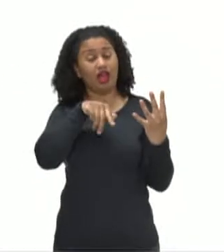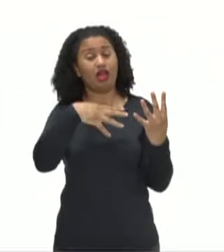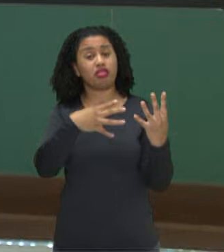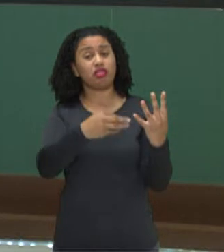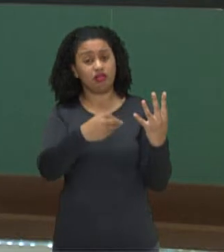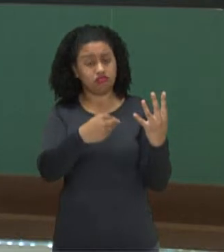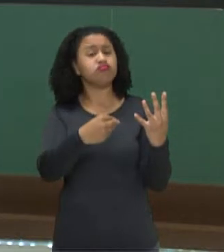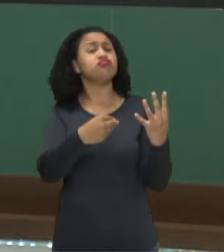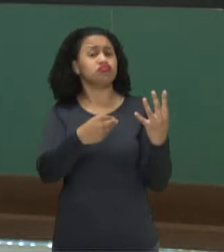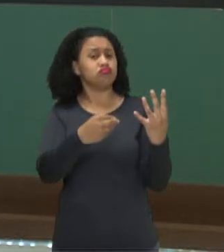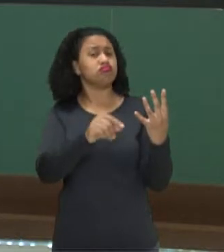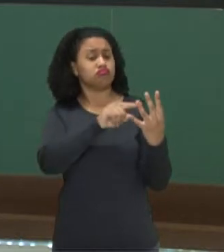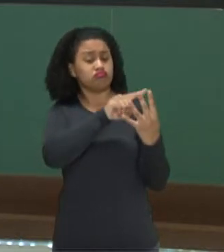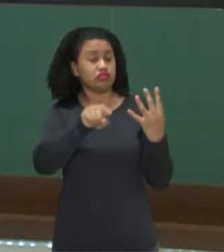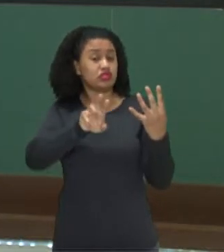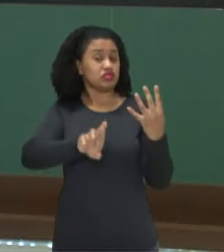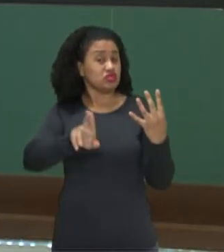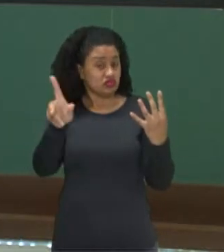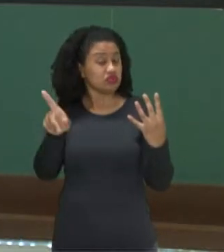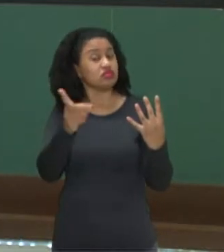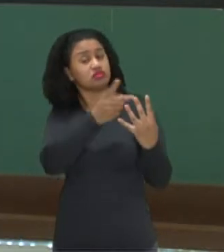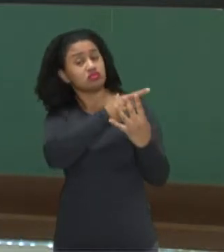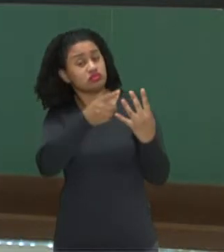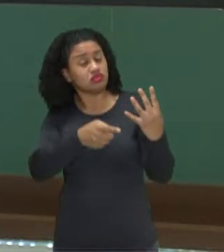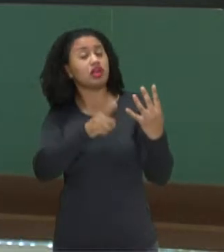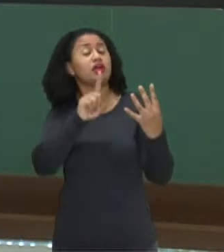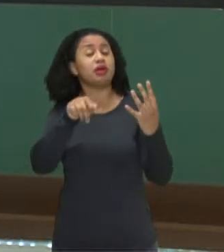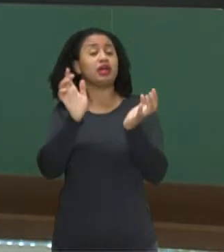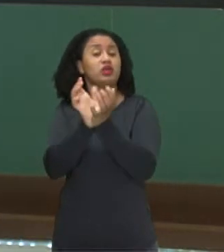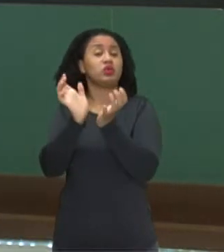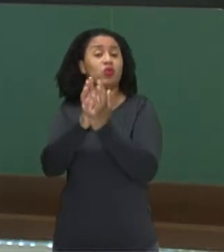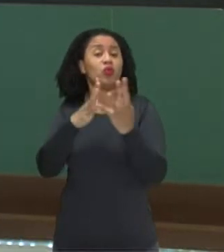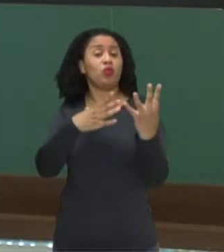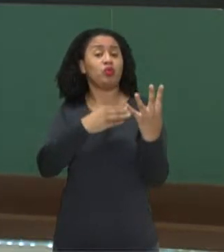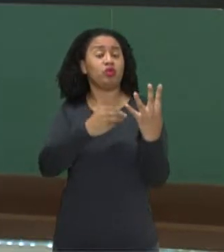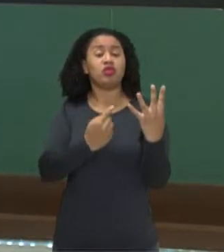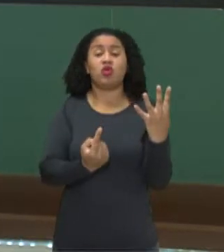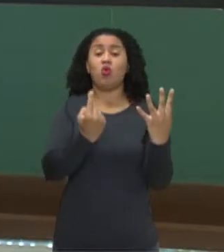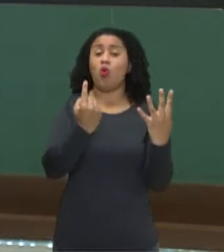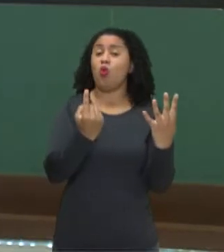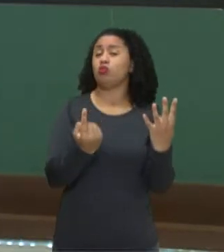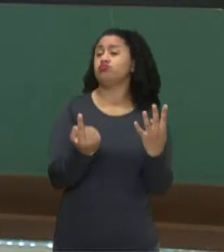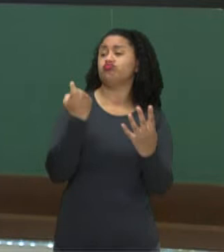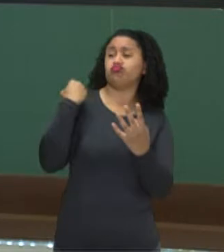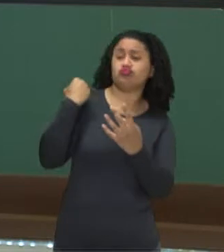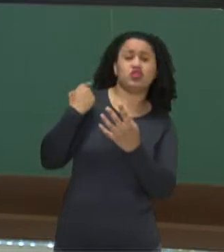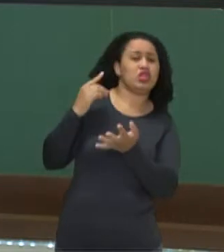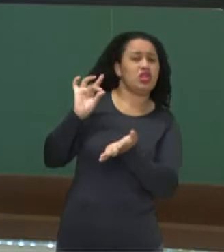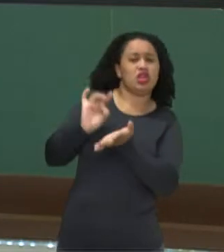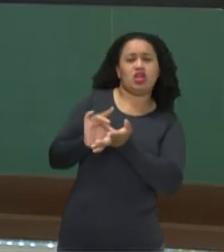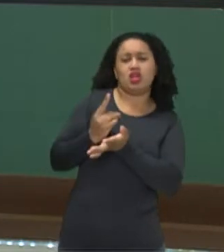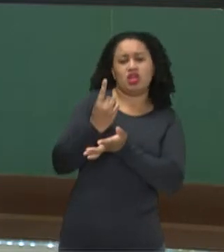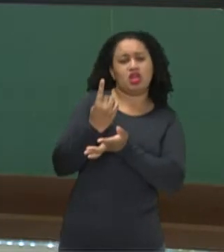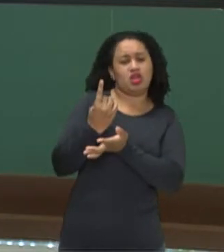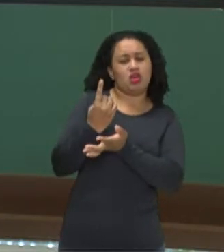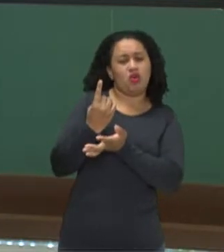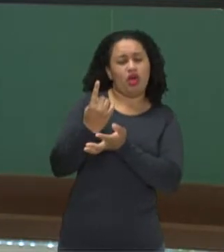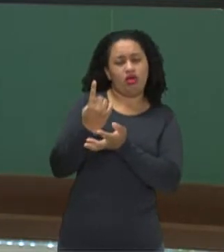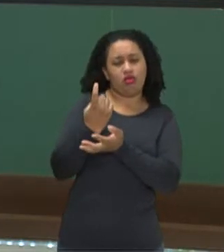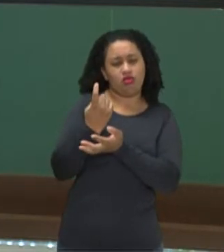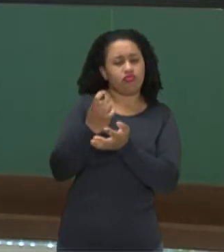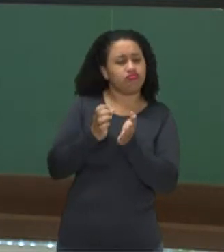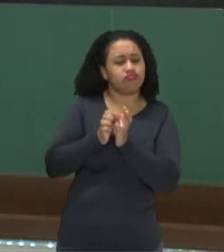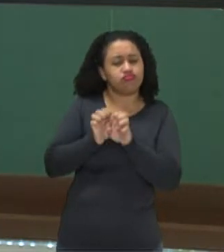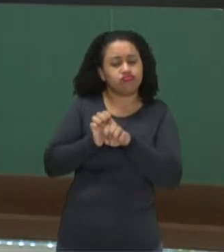Então, mesmo sendo diferentes, eles apresentam o mesmo ancestral comum. Por isso que eles têm